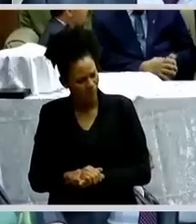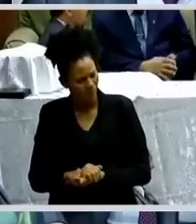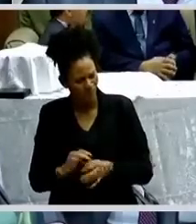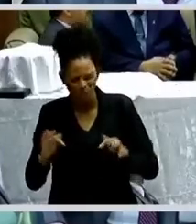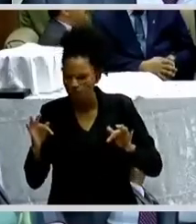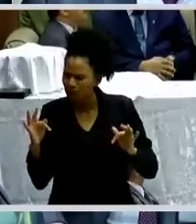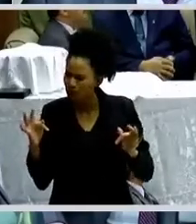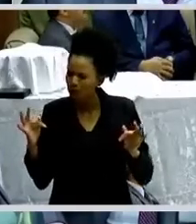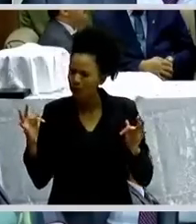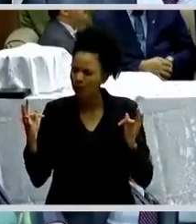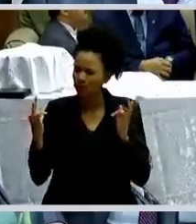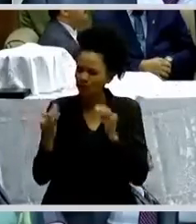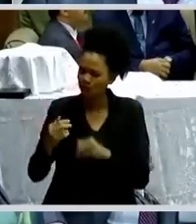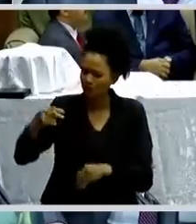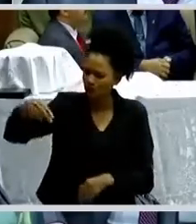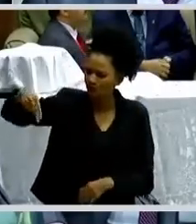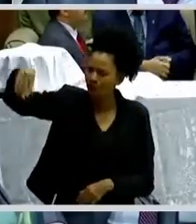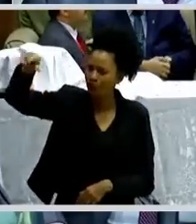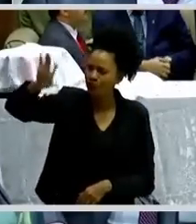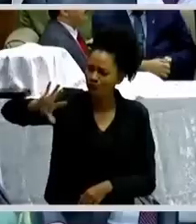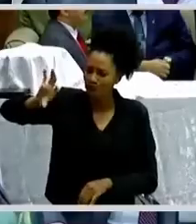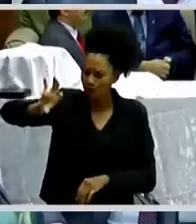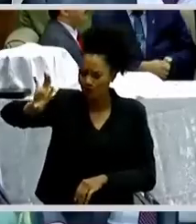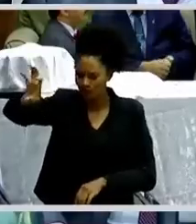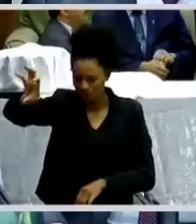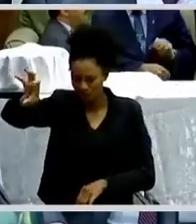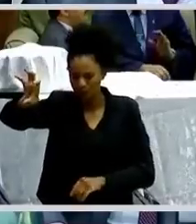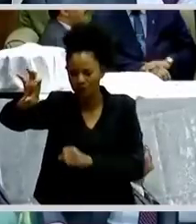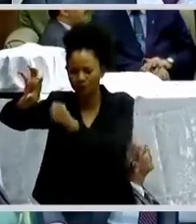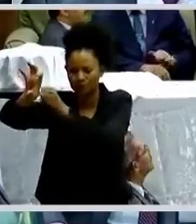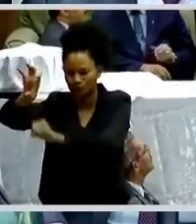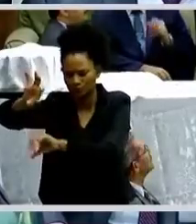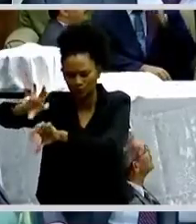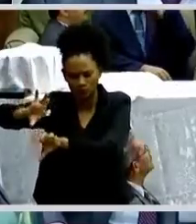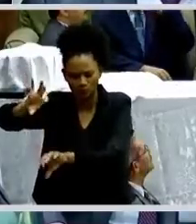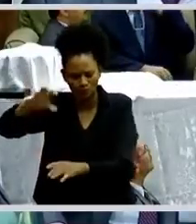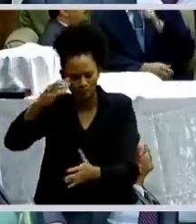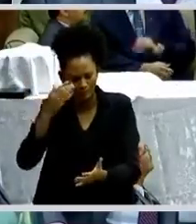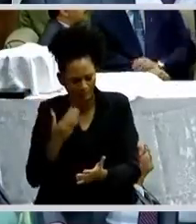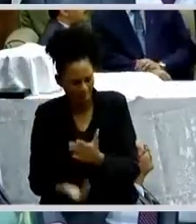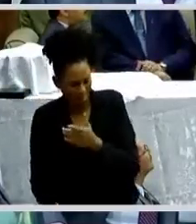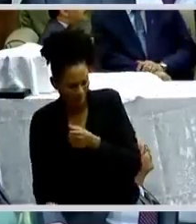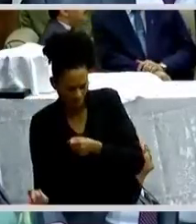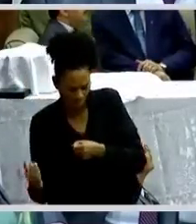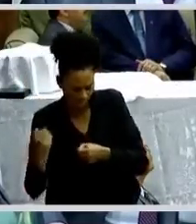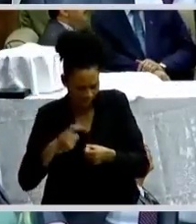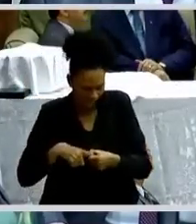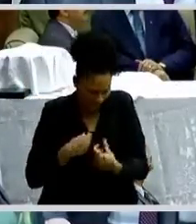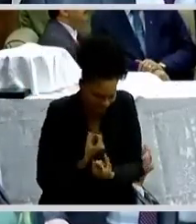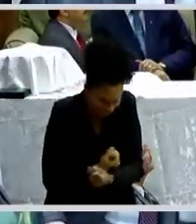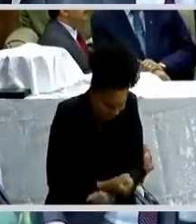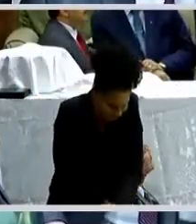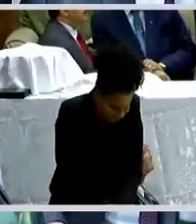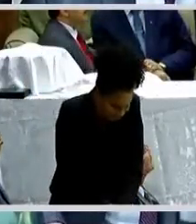Todos, tanto o norte como o sul, perdem a liberdade. E voltam a ser escravos.